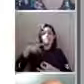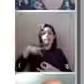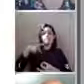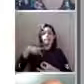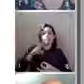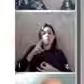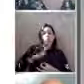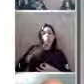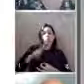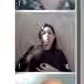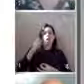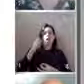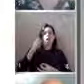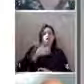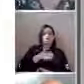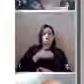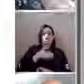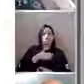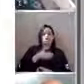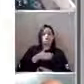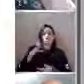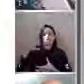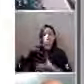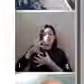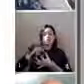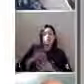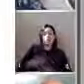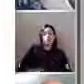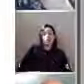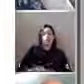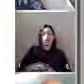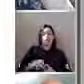com a Argentina, em outras